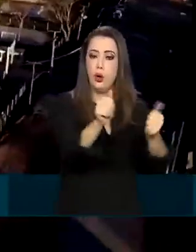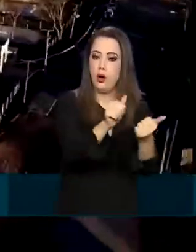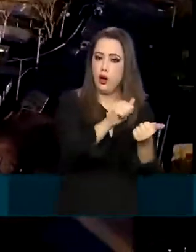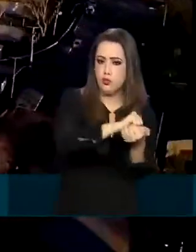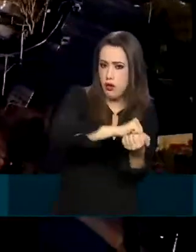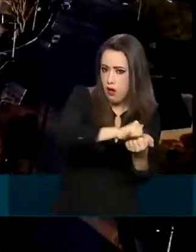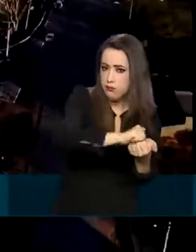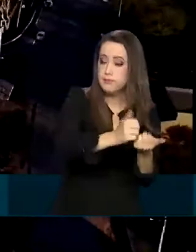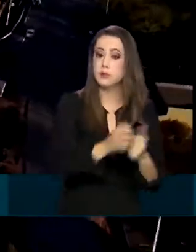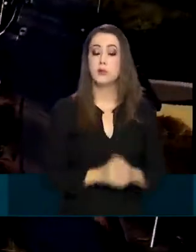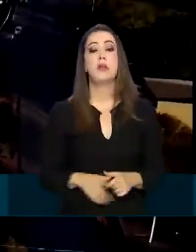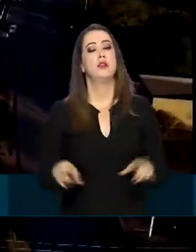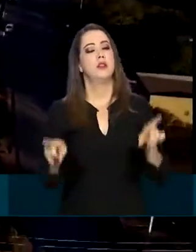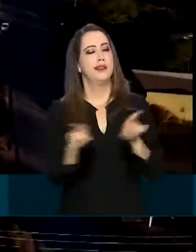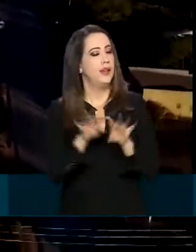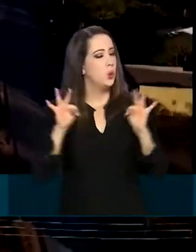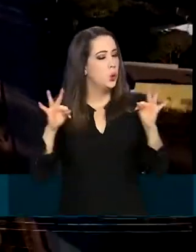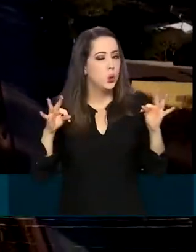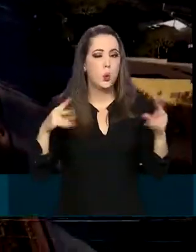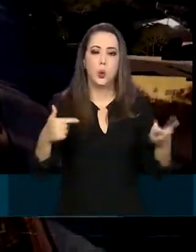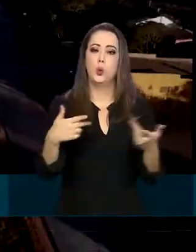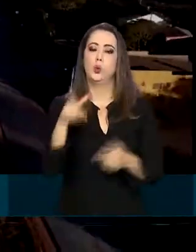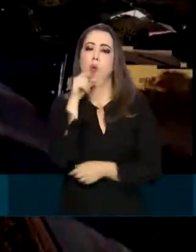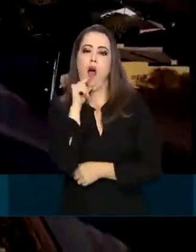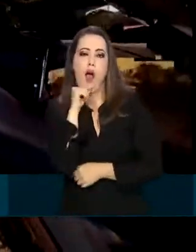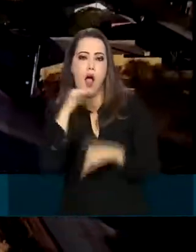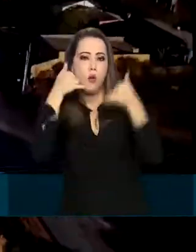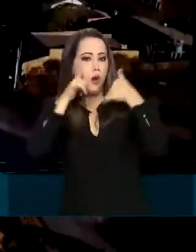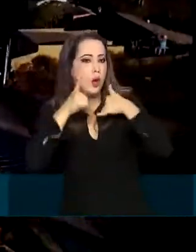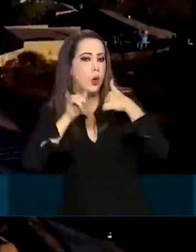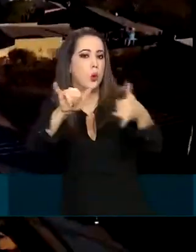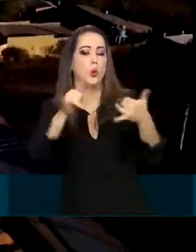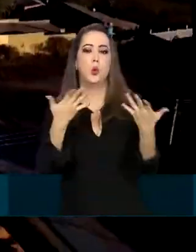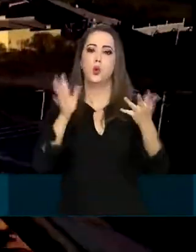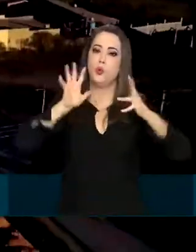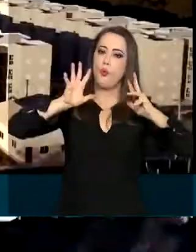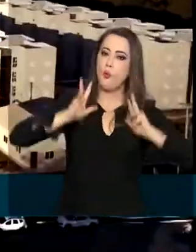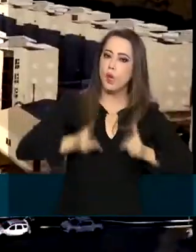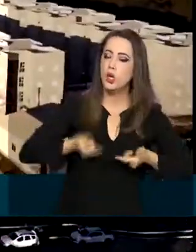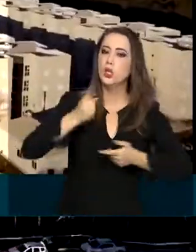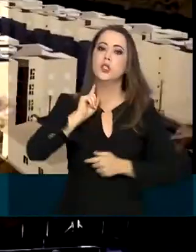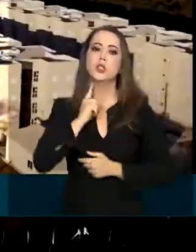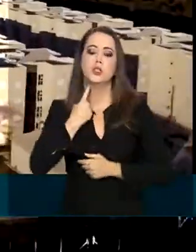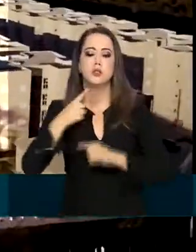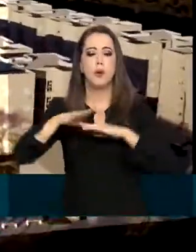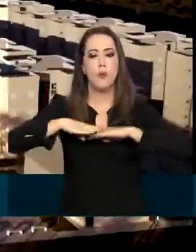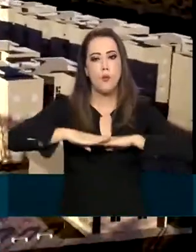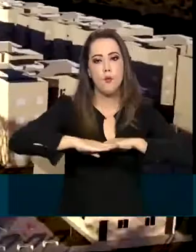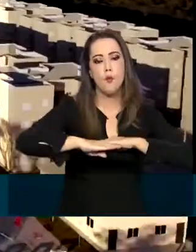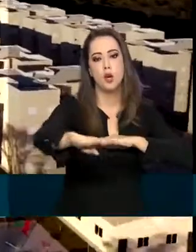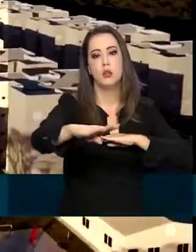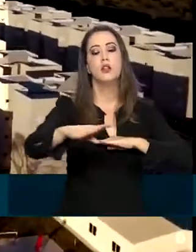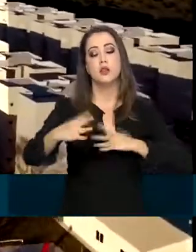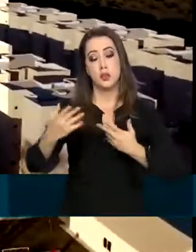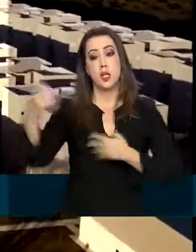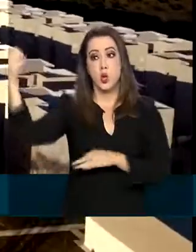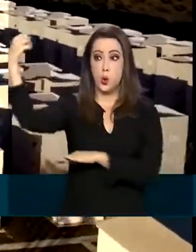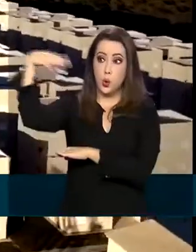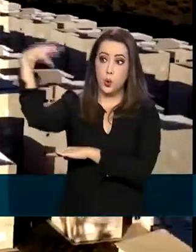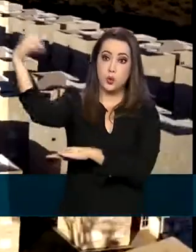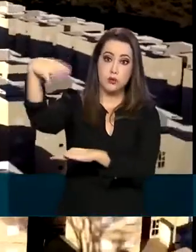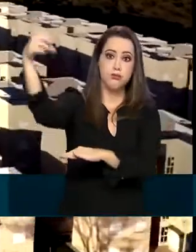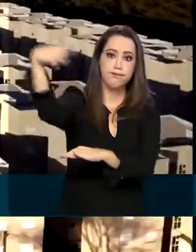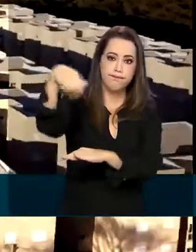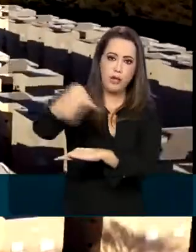água, esgoto e energia elétrica, sistemas de drenagem e iluminação pública, pavimentação e urbanização.